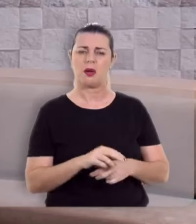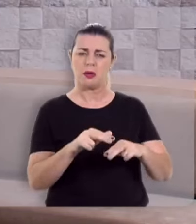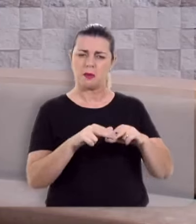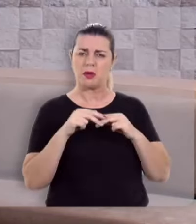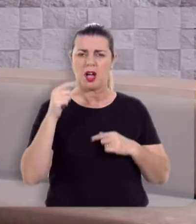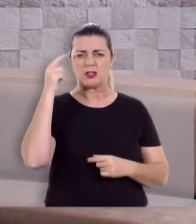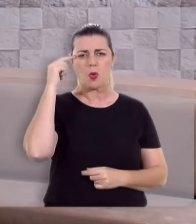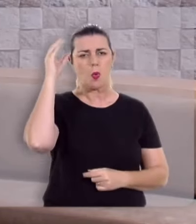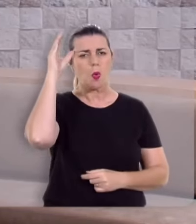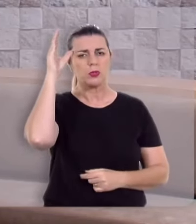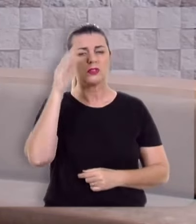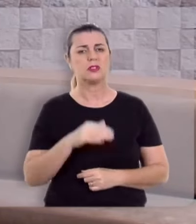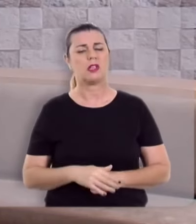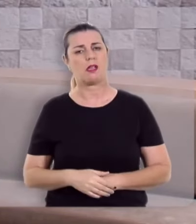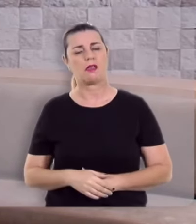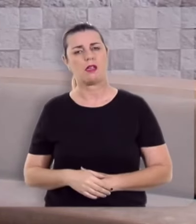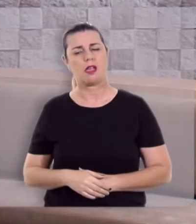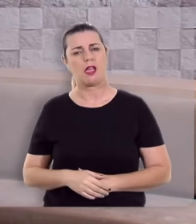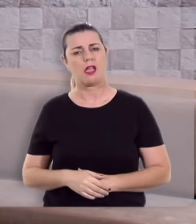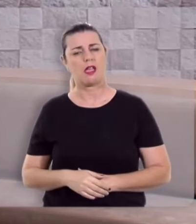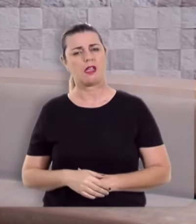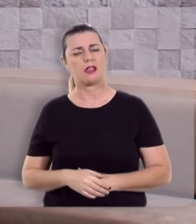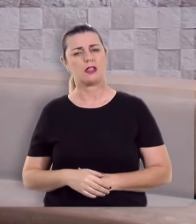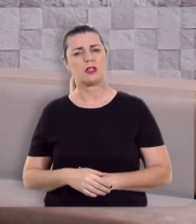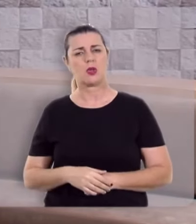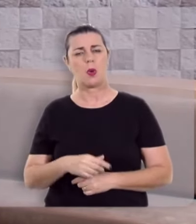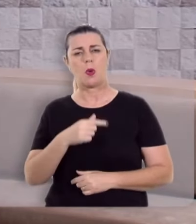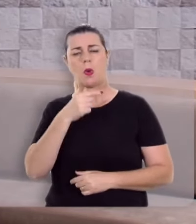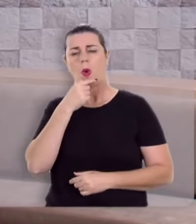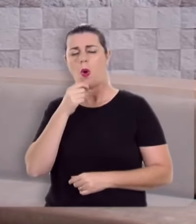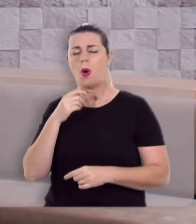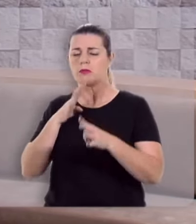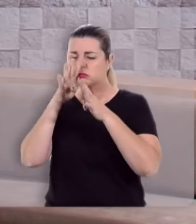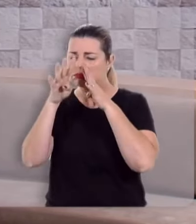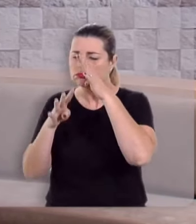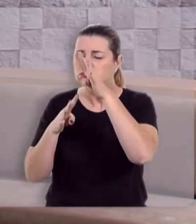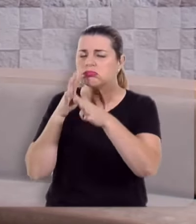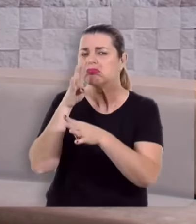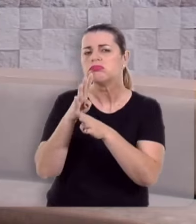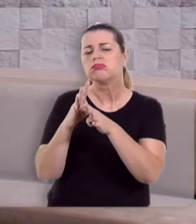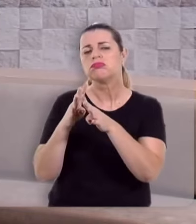pela consciência, pelos seus acusadores,